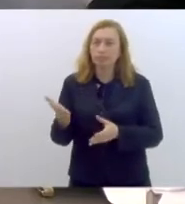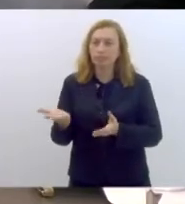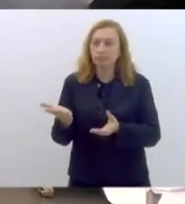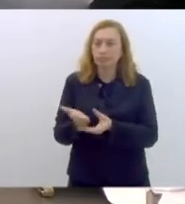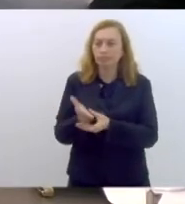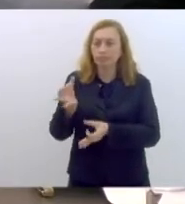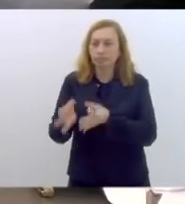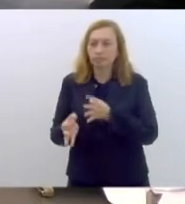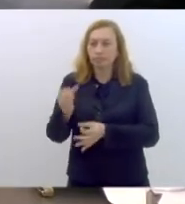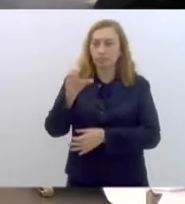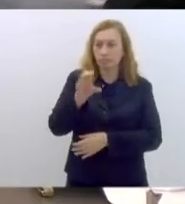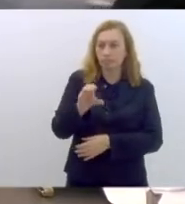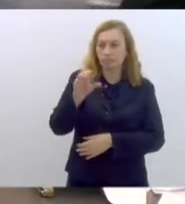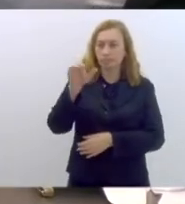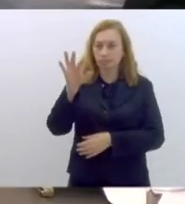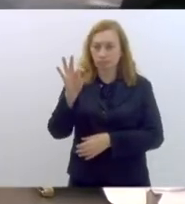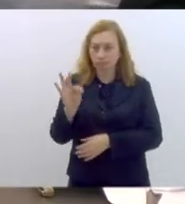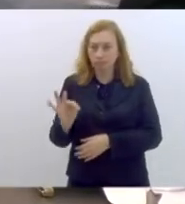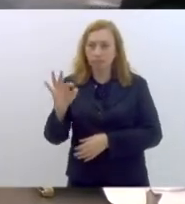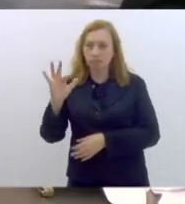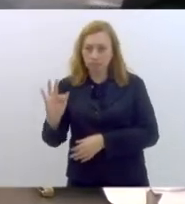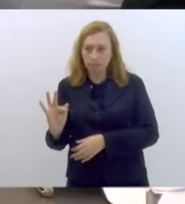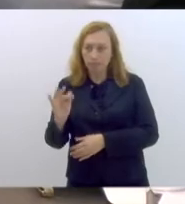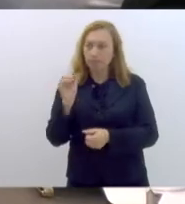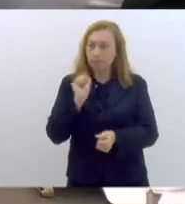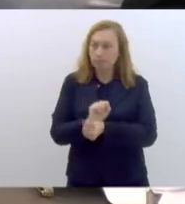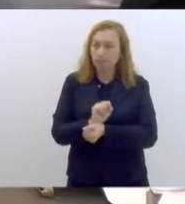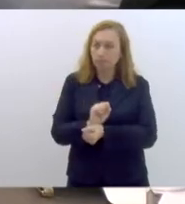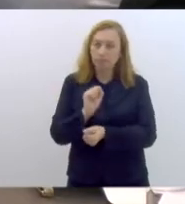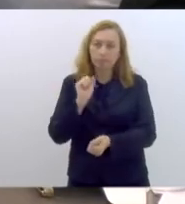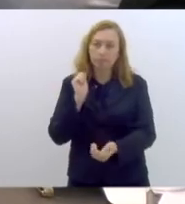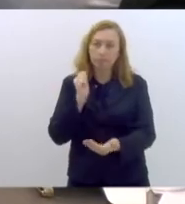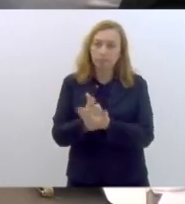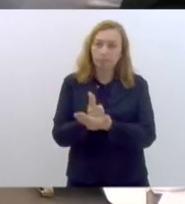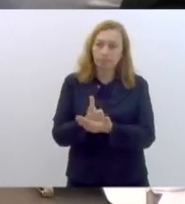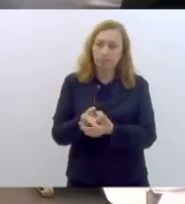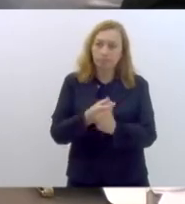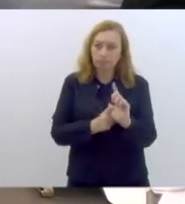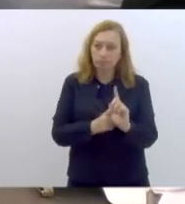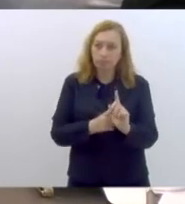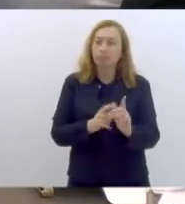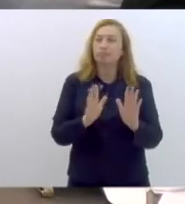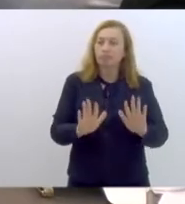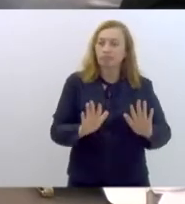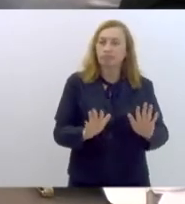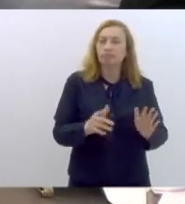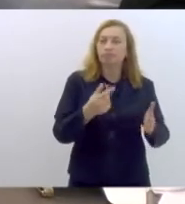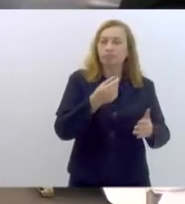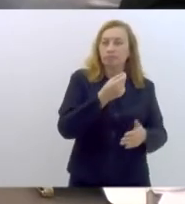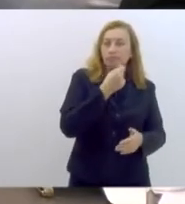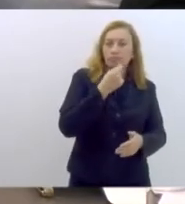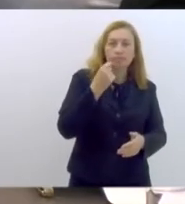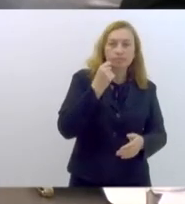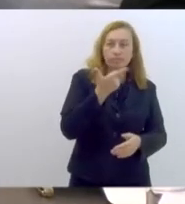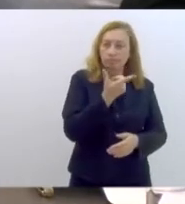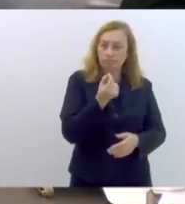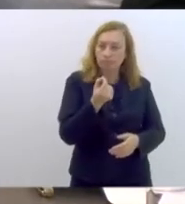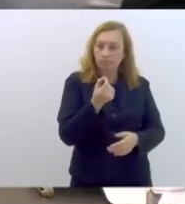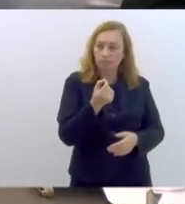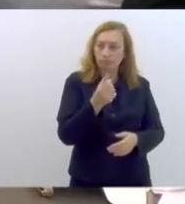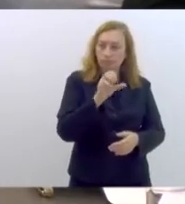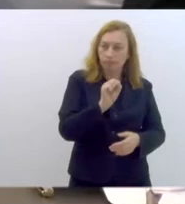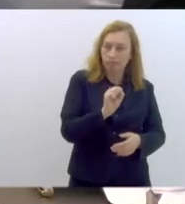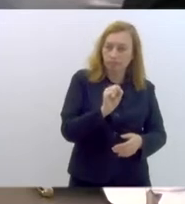poder parar de pagar dívida, porque apesar de setembro de 20. Sim. Né, a gente, né, a STN, não